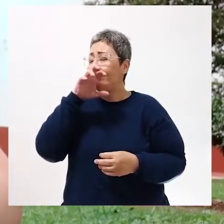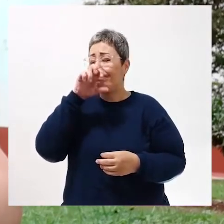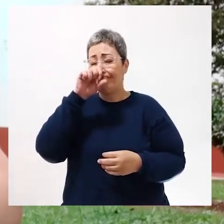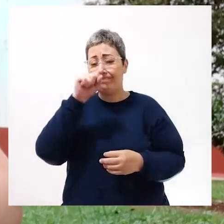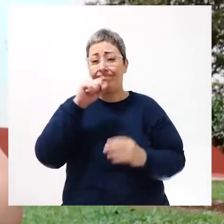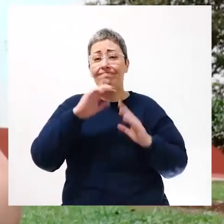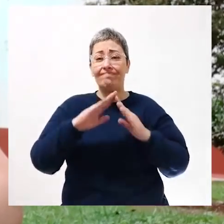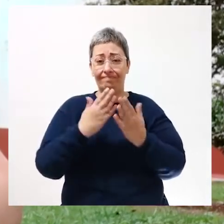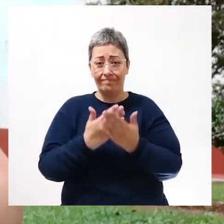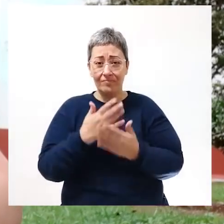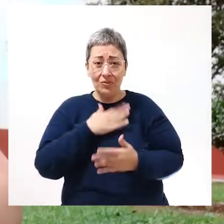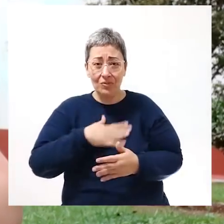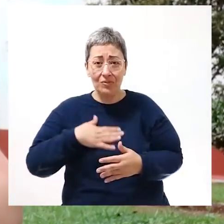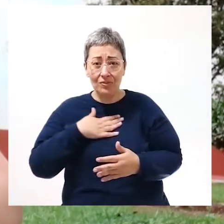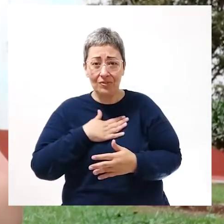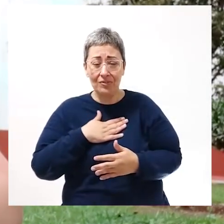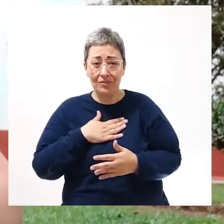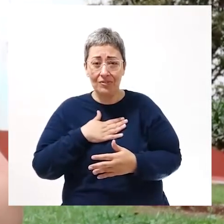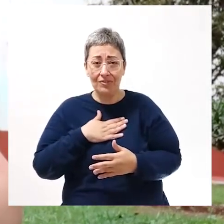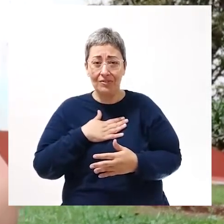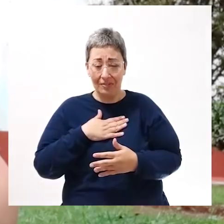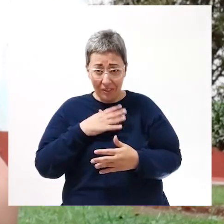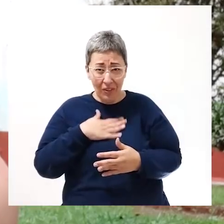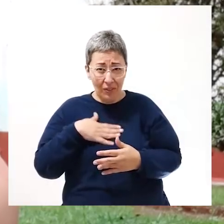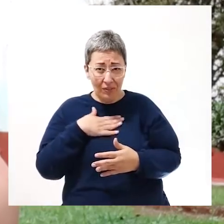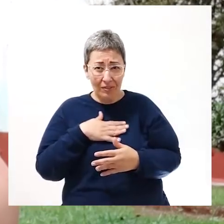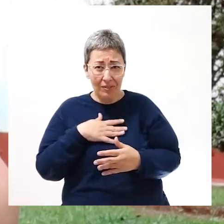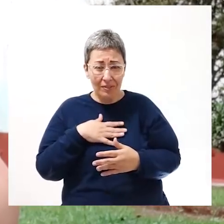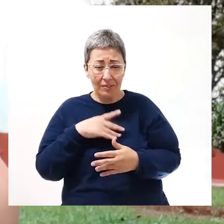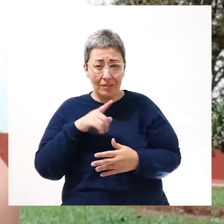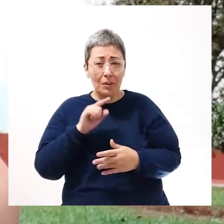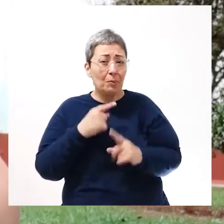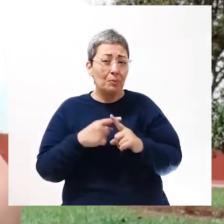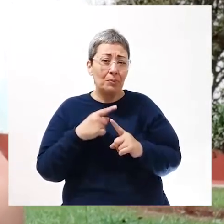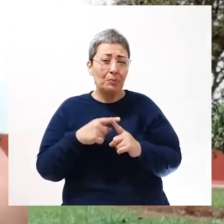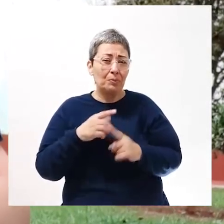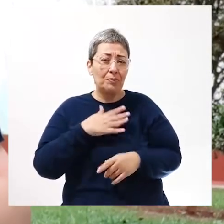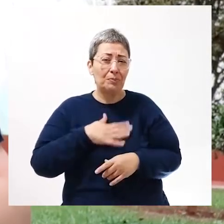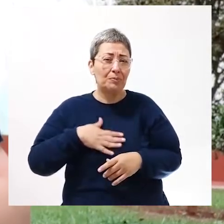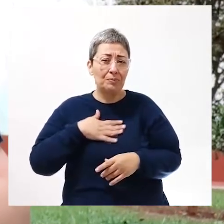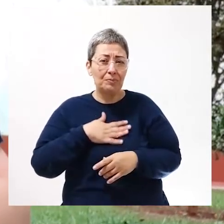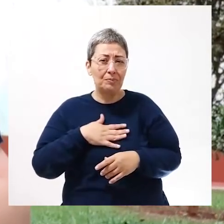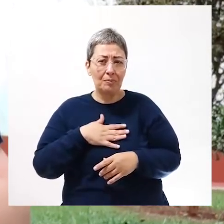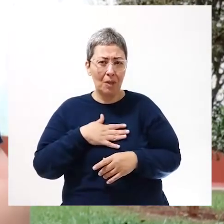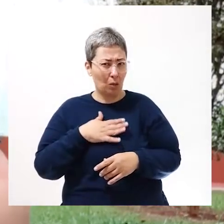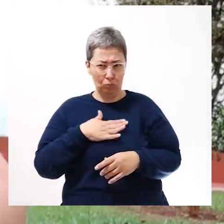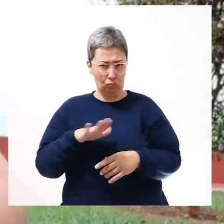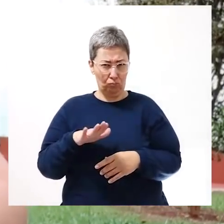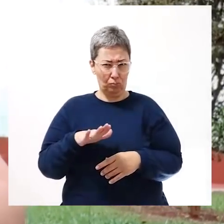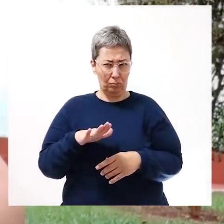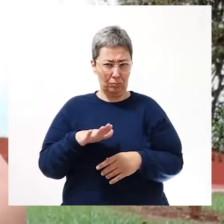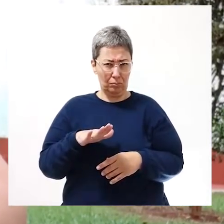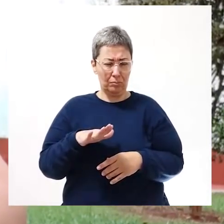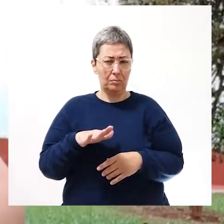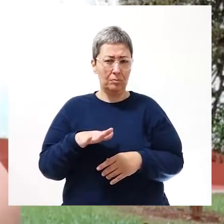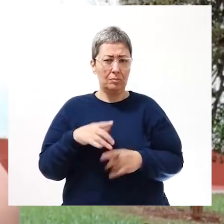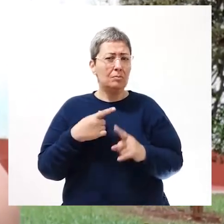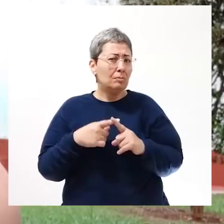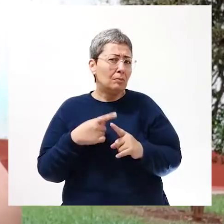da escola. Você gosta do cheiro da escola? Gosta? Por que você gosta? Não